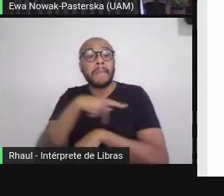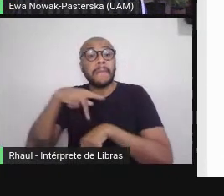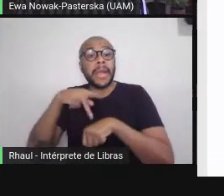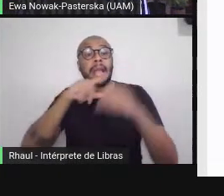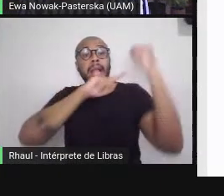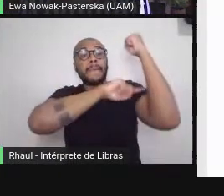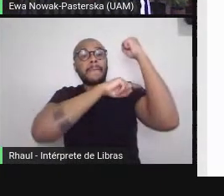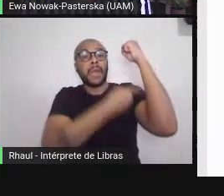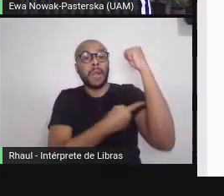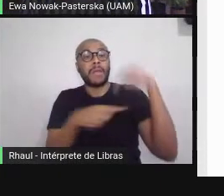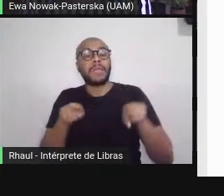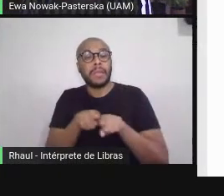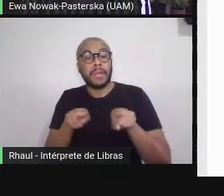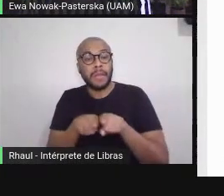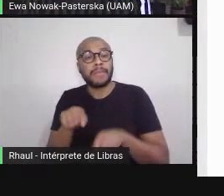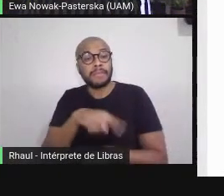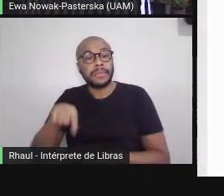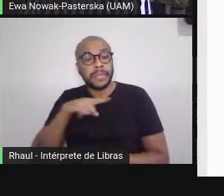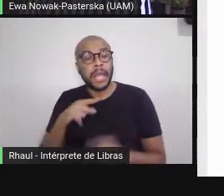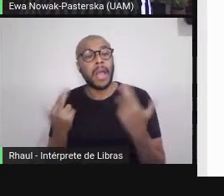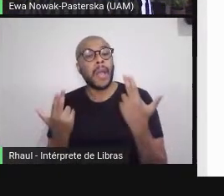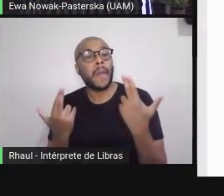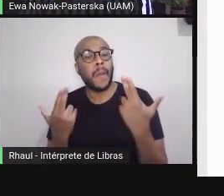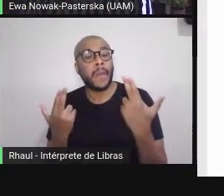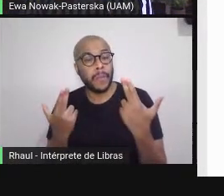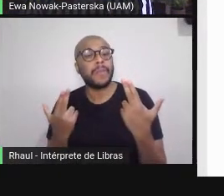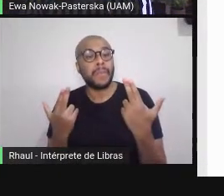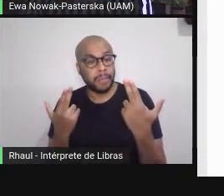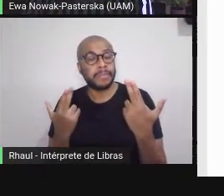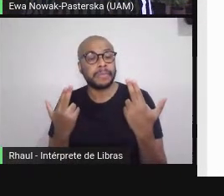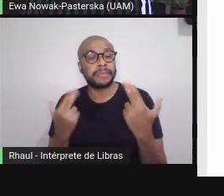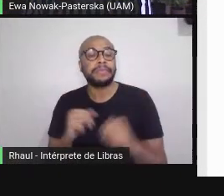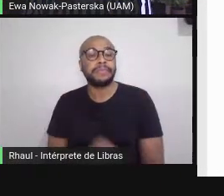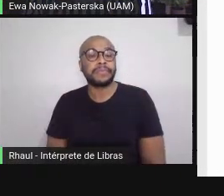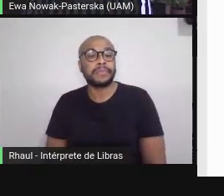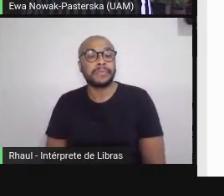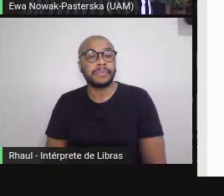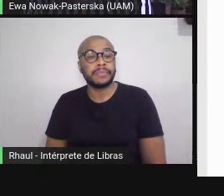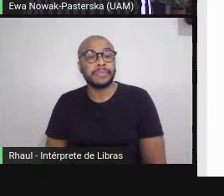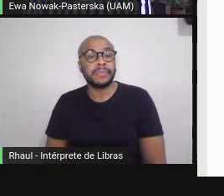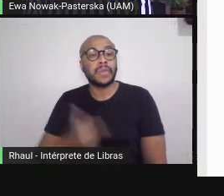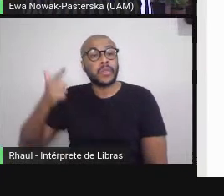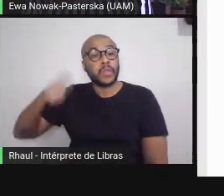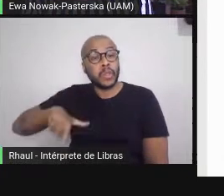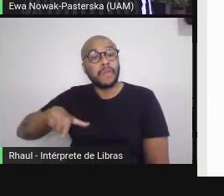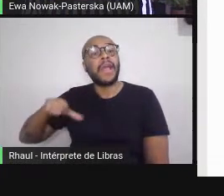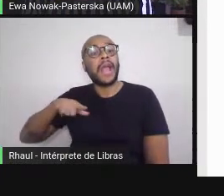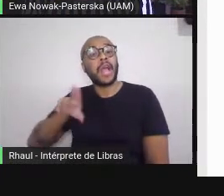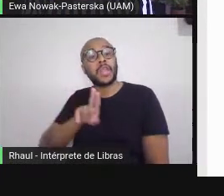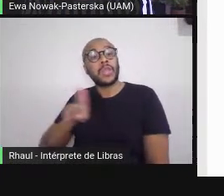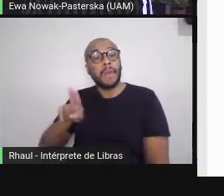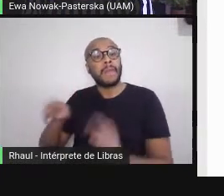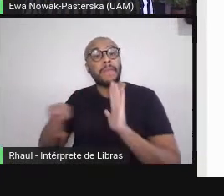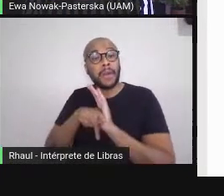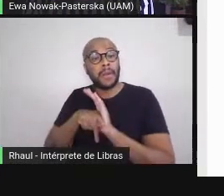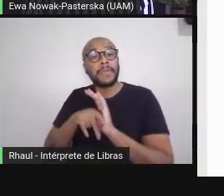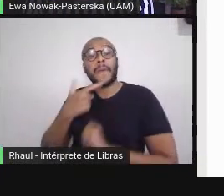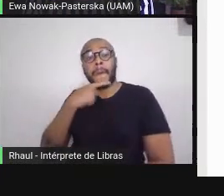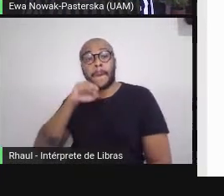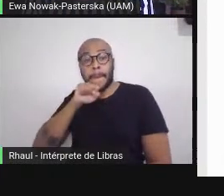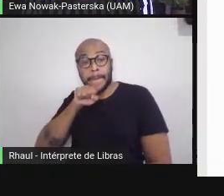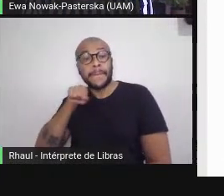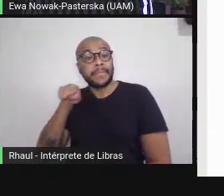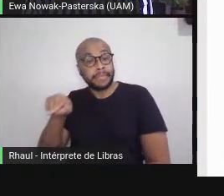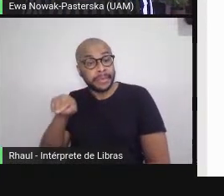Pietra. Pietr é igual Piotr. Então, de novo, trata-se de nome do pai. No